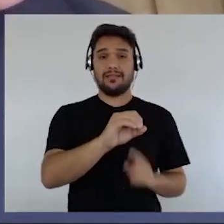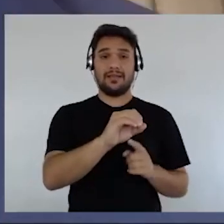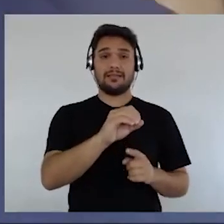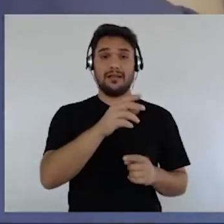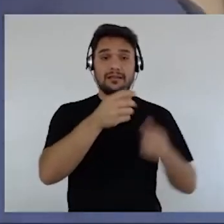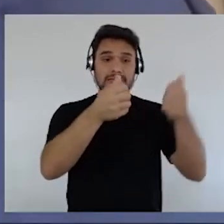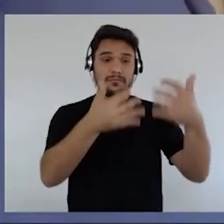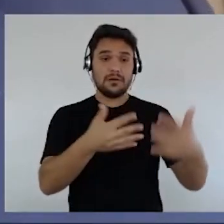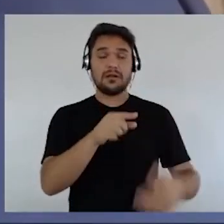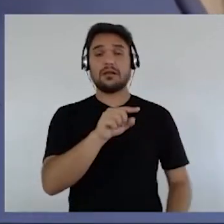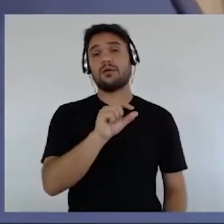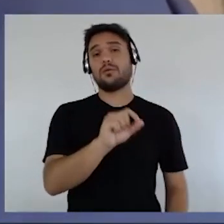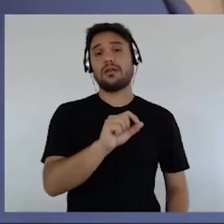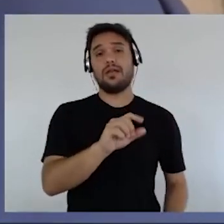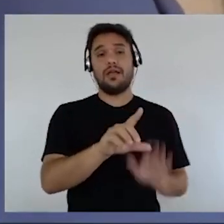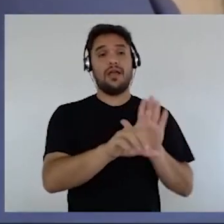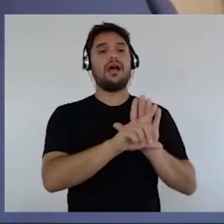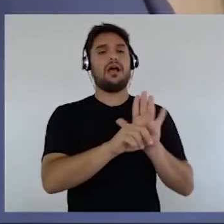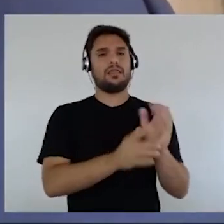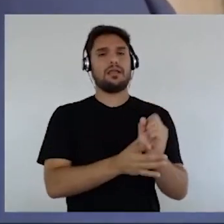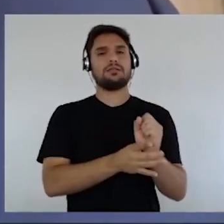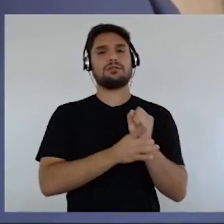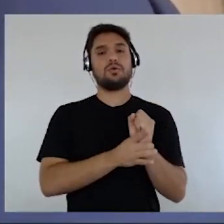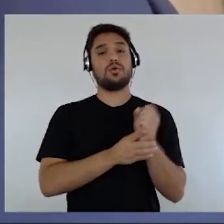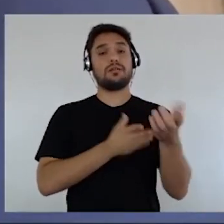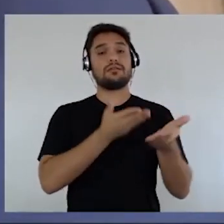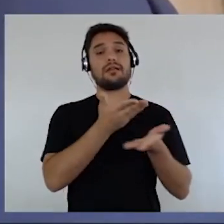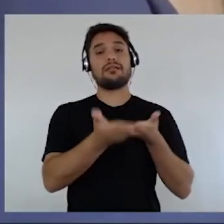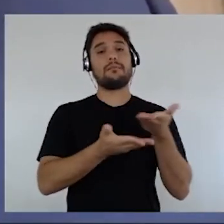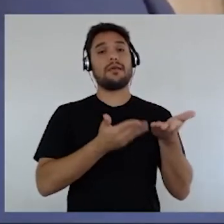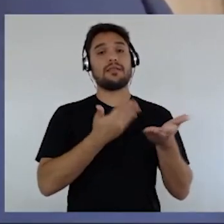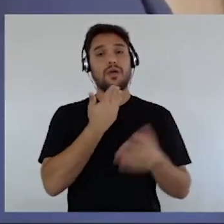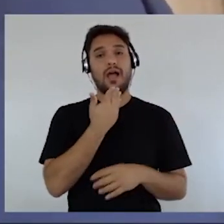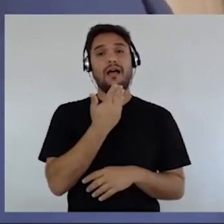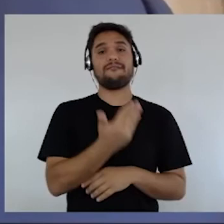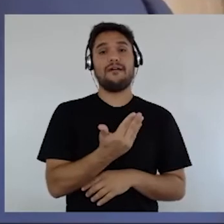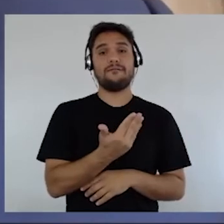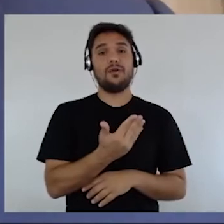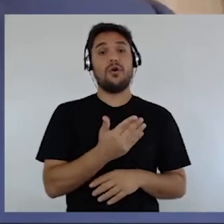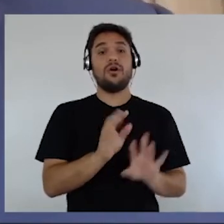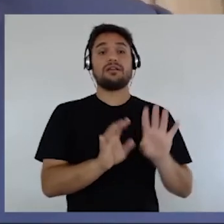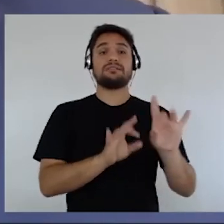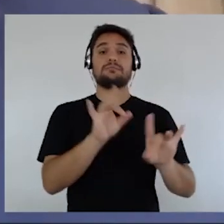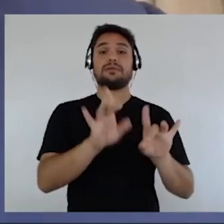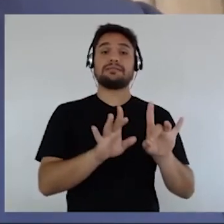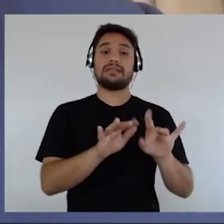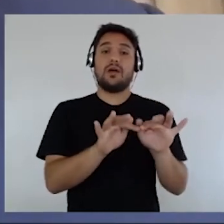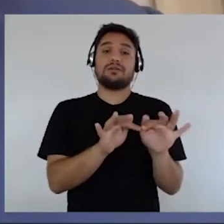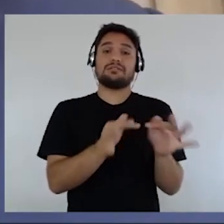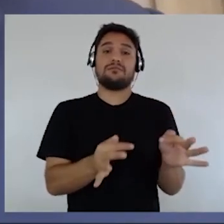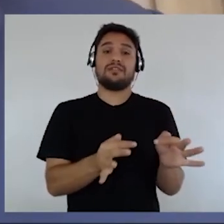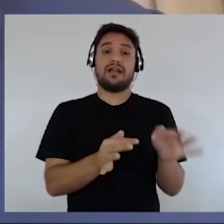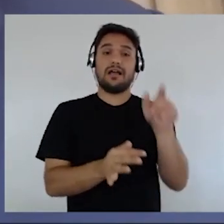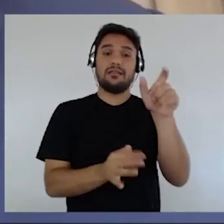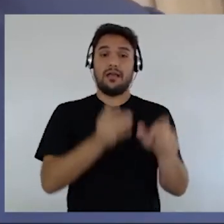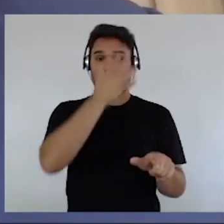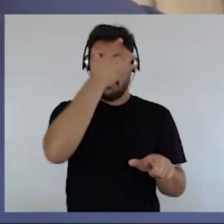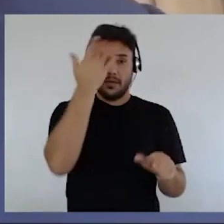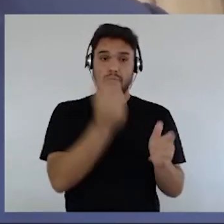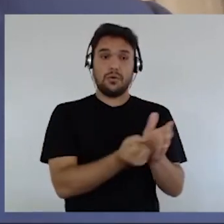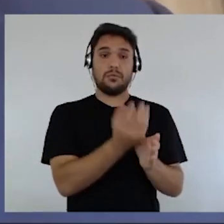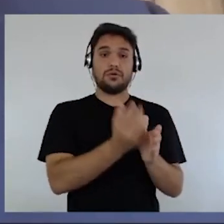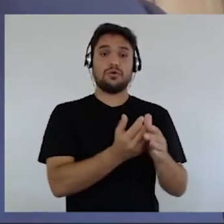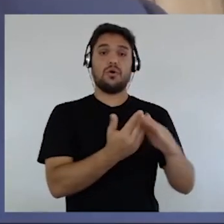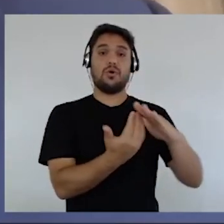que a lei assegurará tratamento favorecido, diferenciado e simplificado ao empresário rural e ao